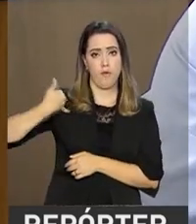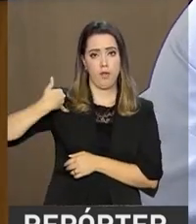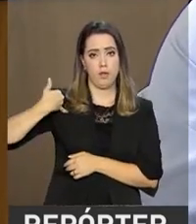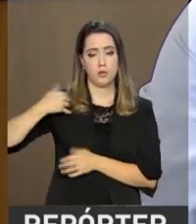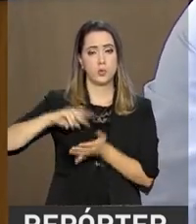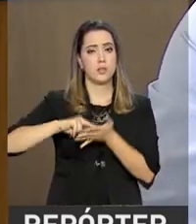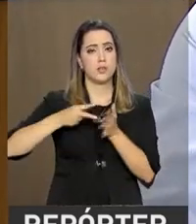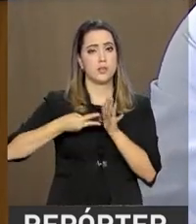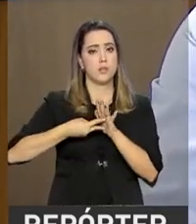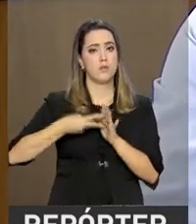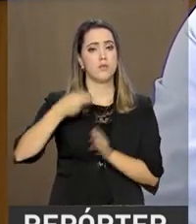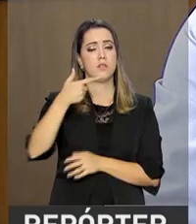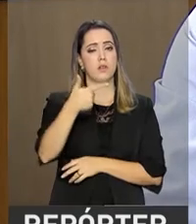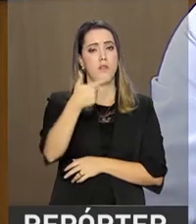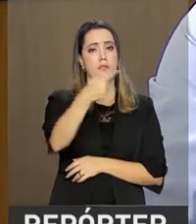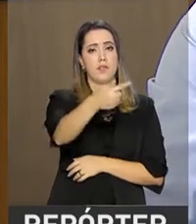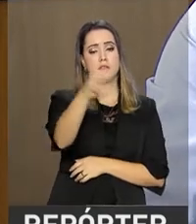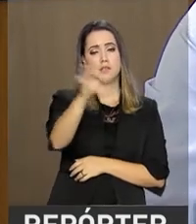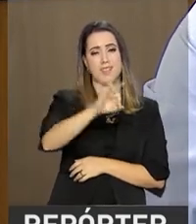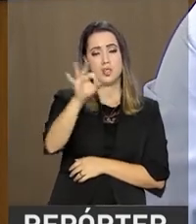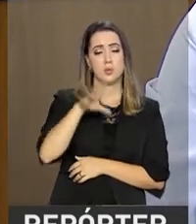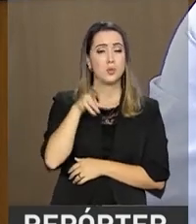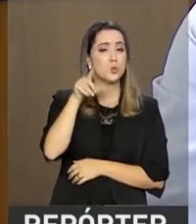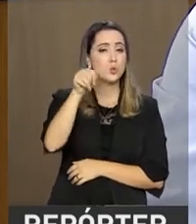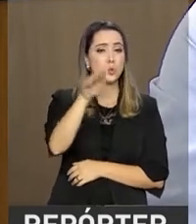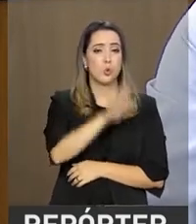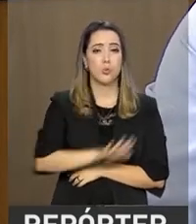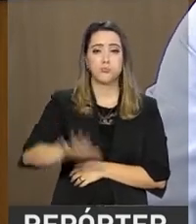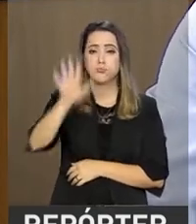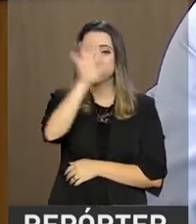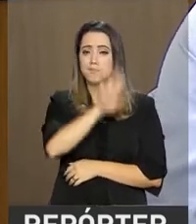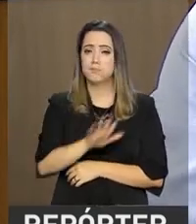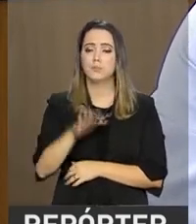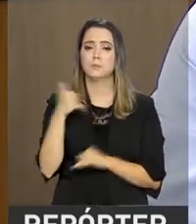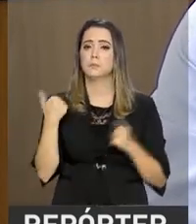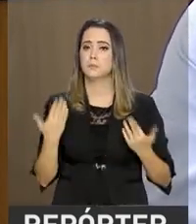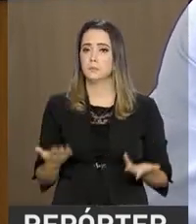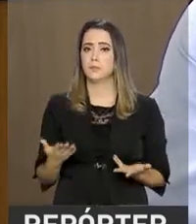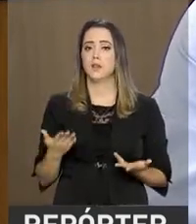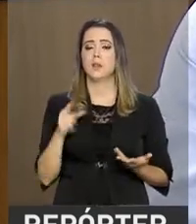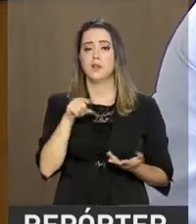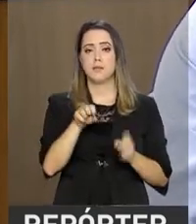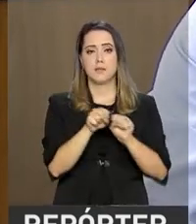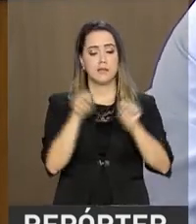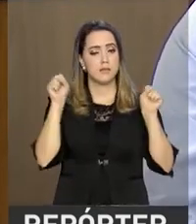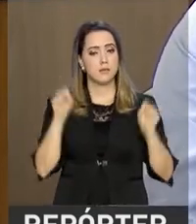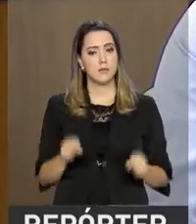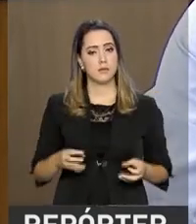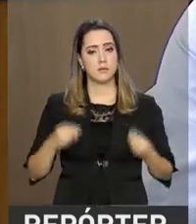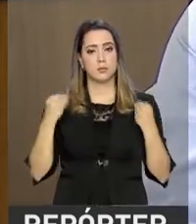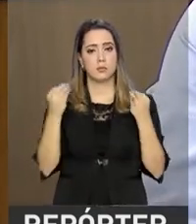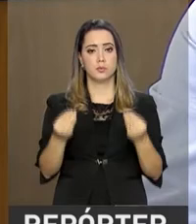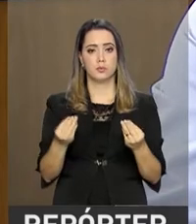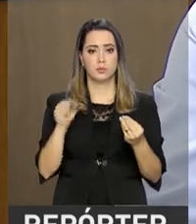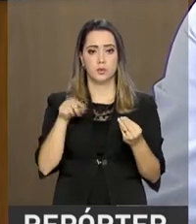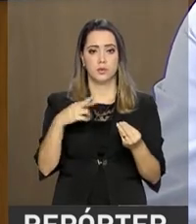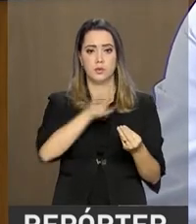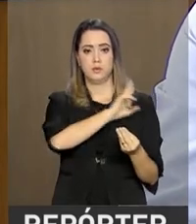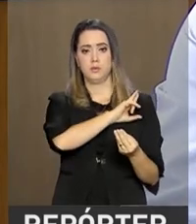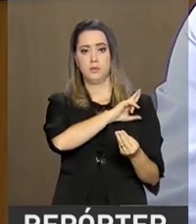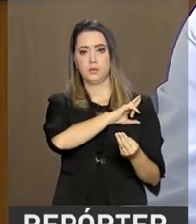27% da população ativa no país e se na juve ele traz agora as